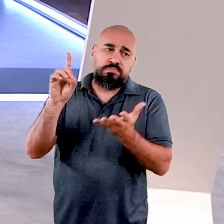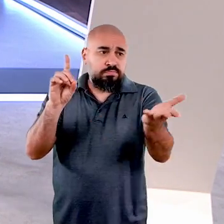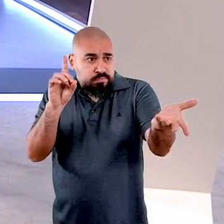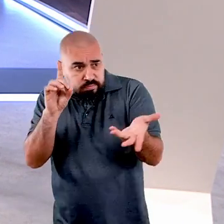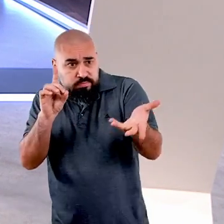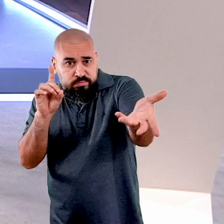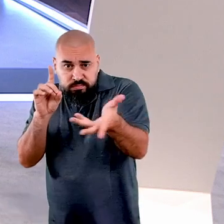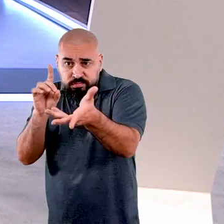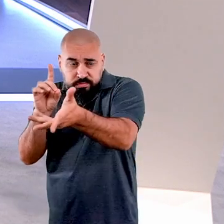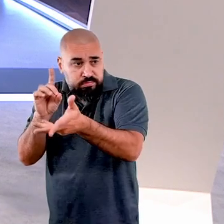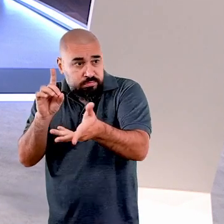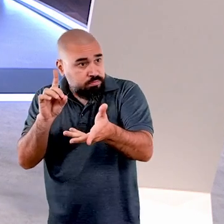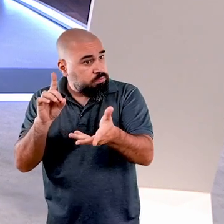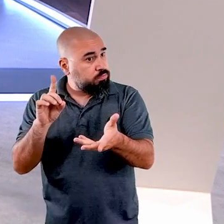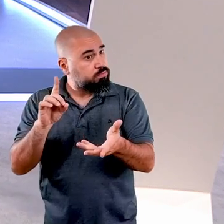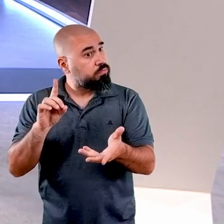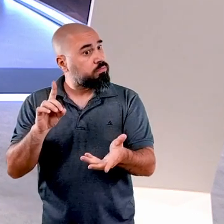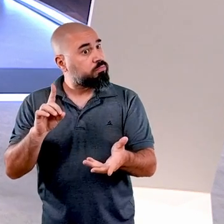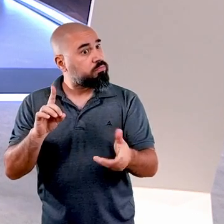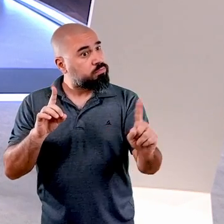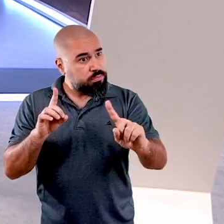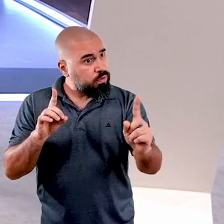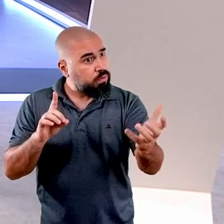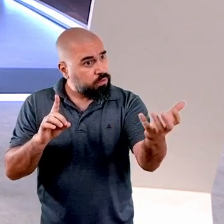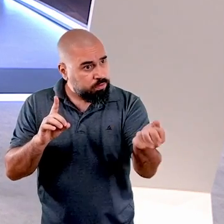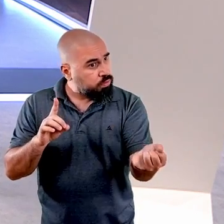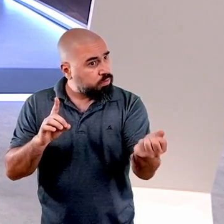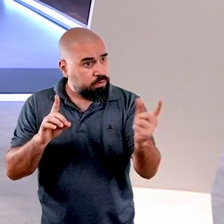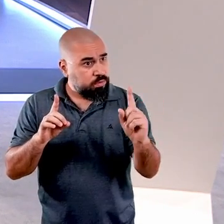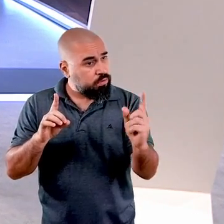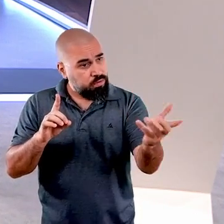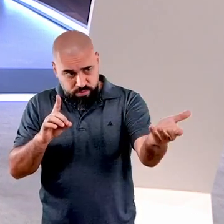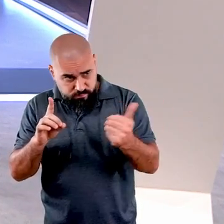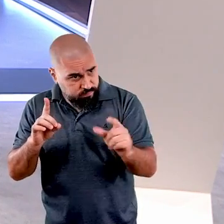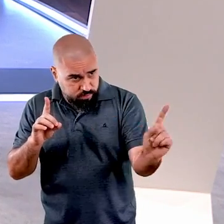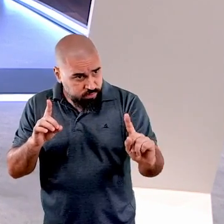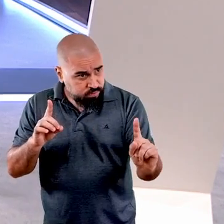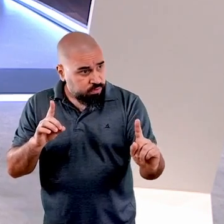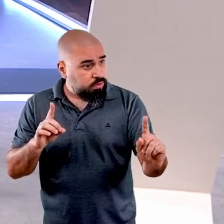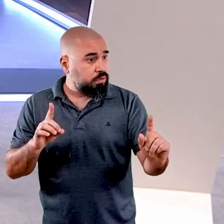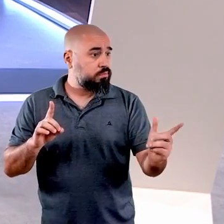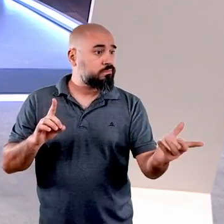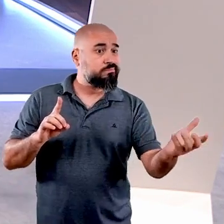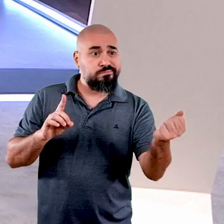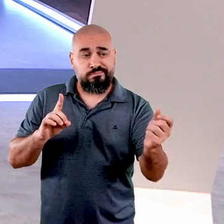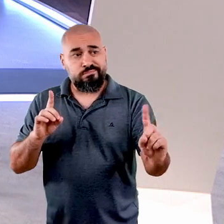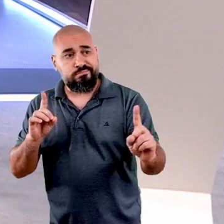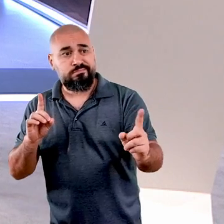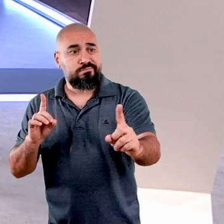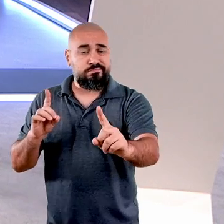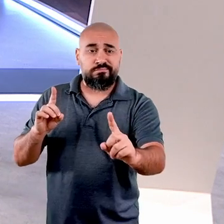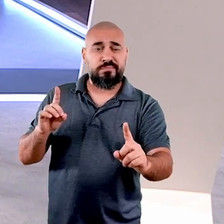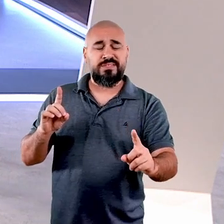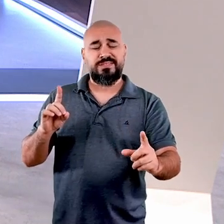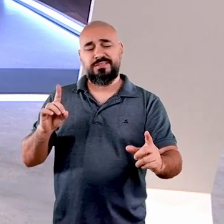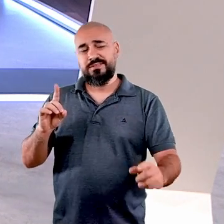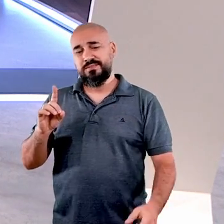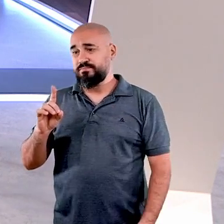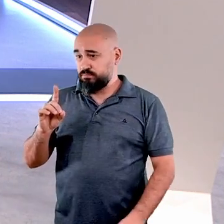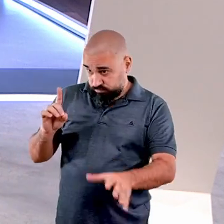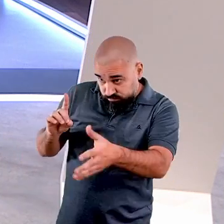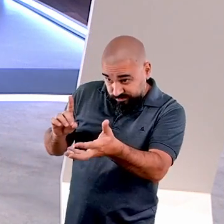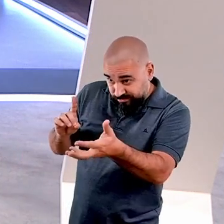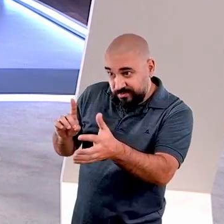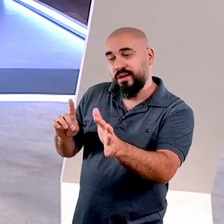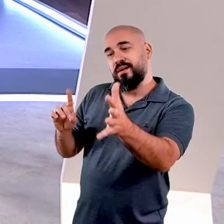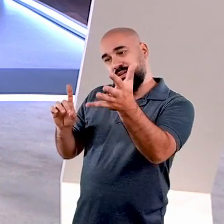todos. A salvação agora depende da minha escolha, porque Deus já escolheu salvar todo mundo. Ora, quando eu escolho ser salvo,